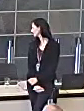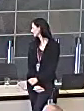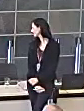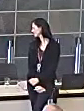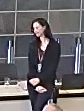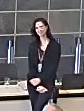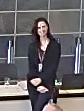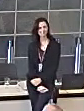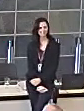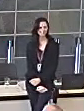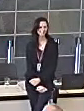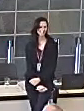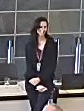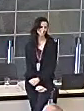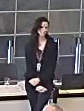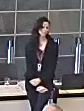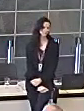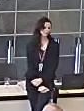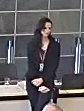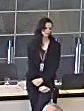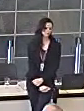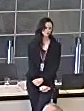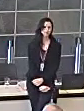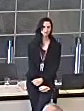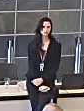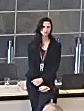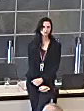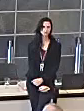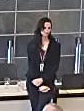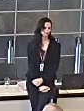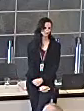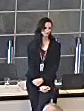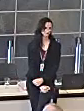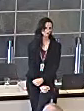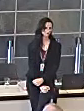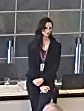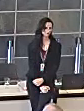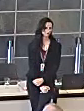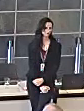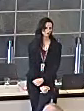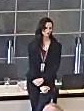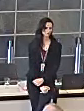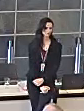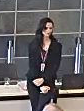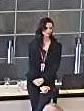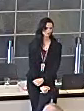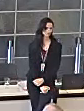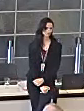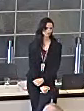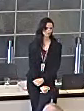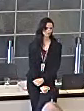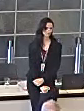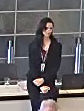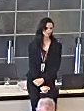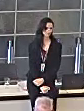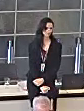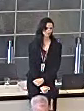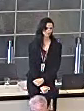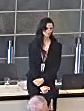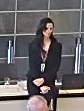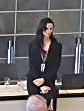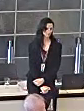problema nenhum neste Brasil querido que me aceitou como filha desde o primeiro dia. Estou muito feliz. Não fico devendo